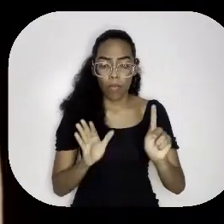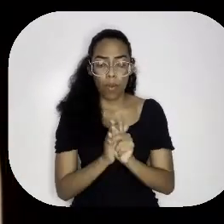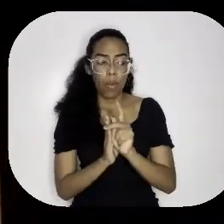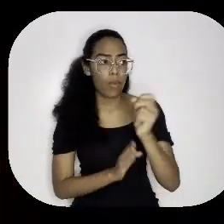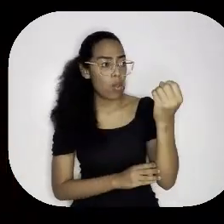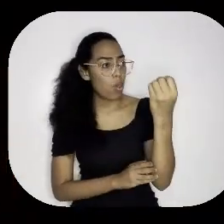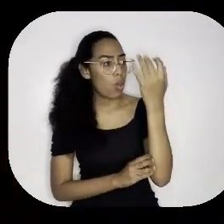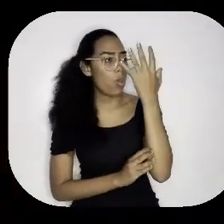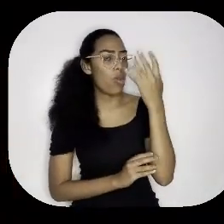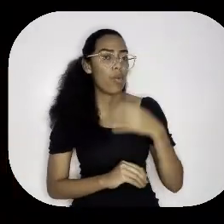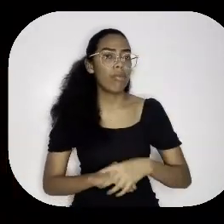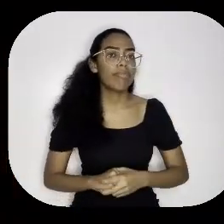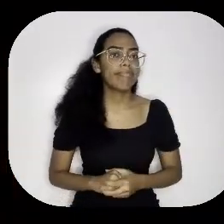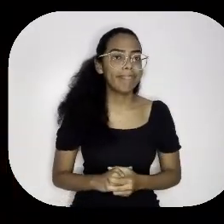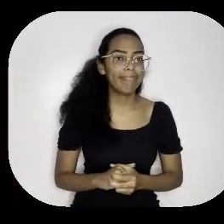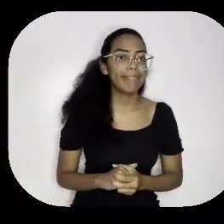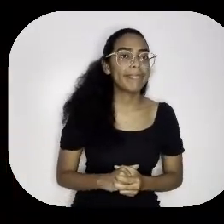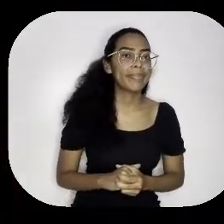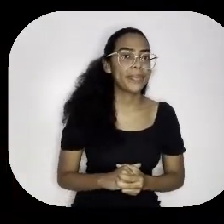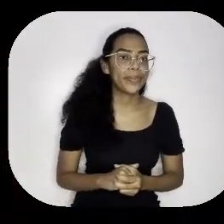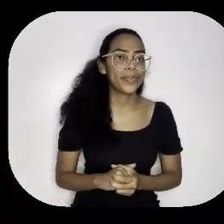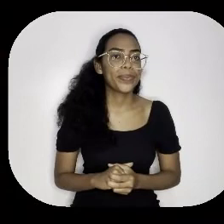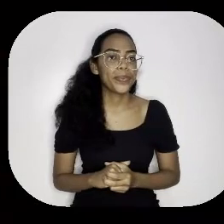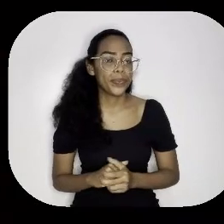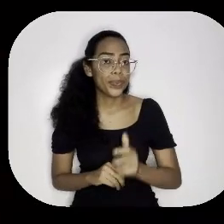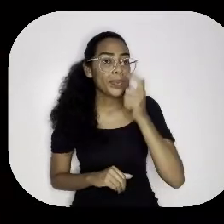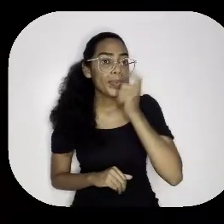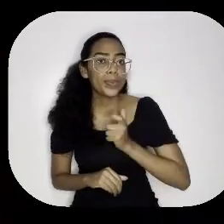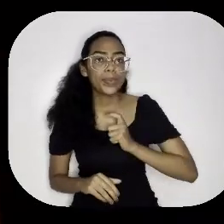luz. Eu vim só pra